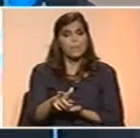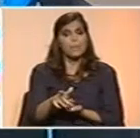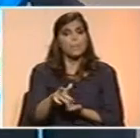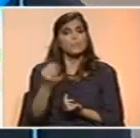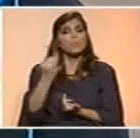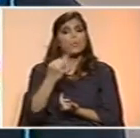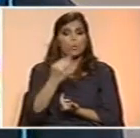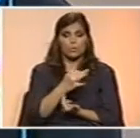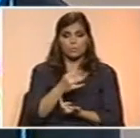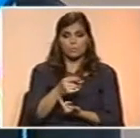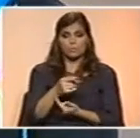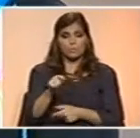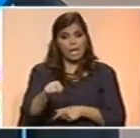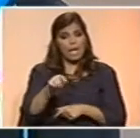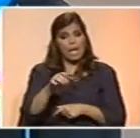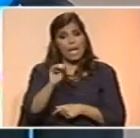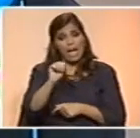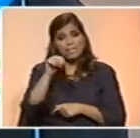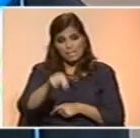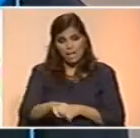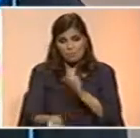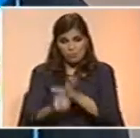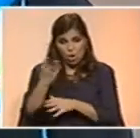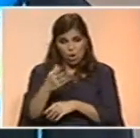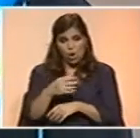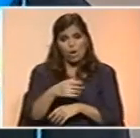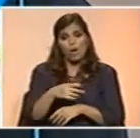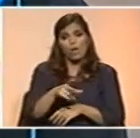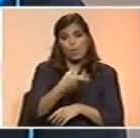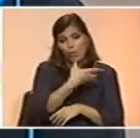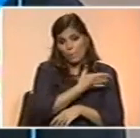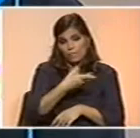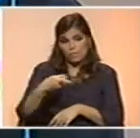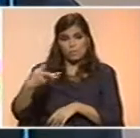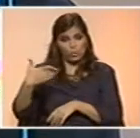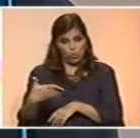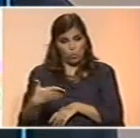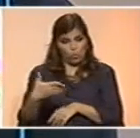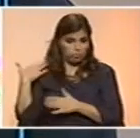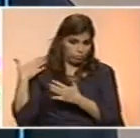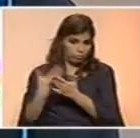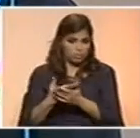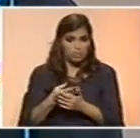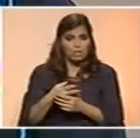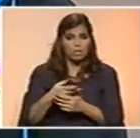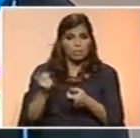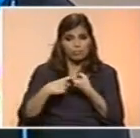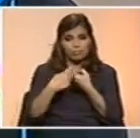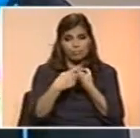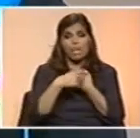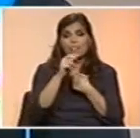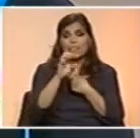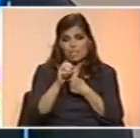No Porto, esta ESN já foi criada desde 91, já tem alguns anos, tem cerca de 30 membros, todos